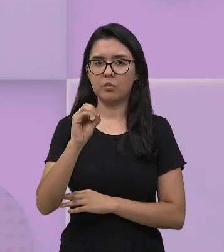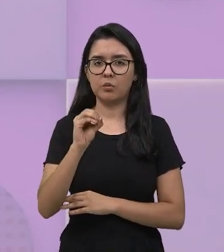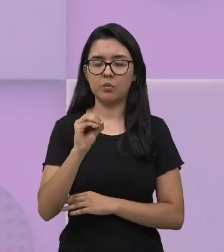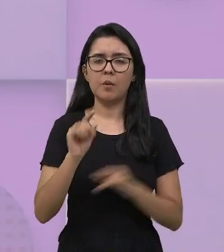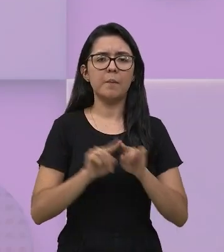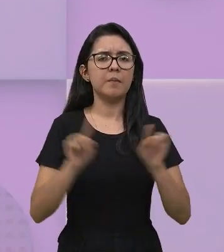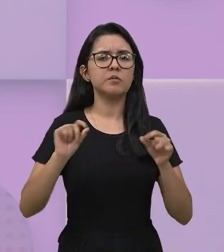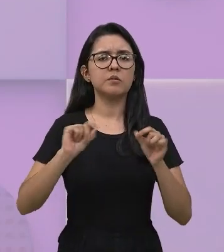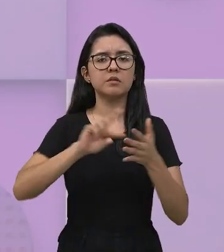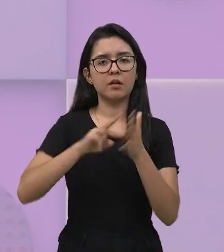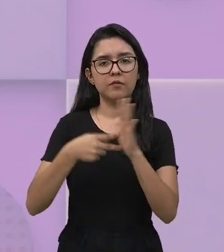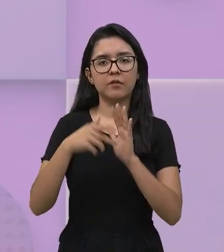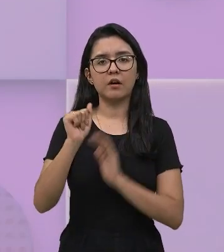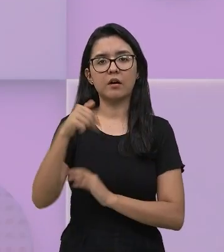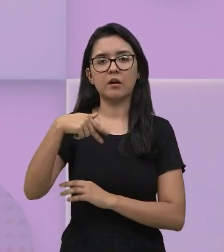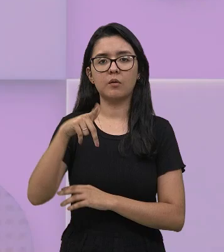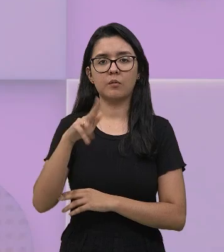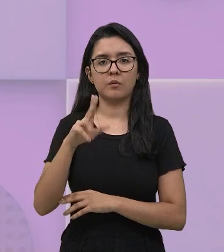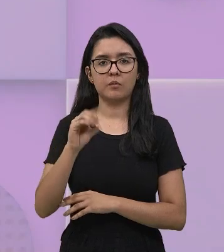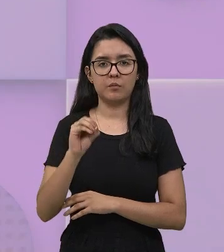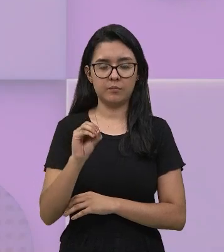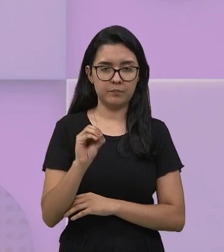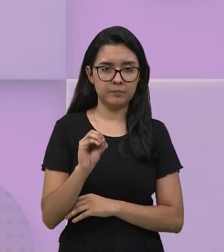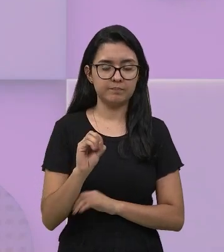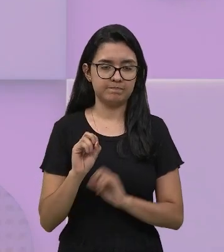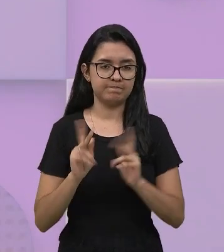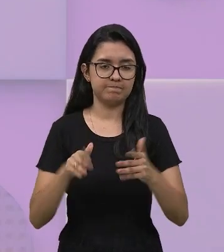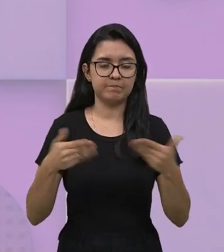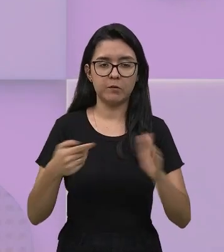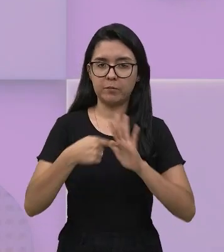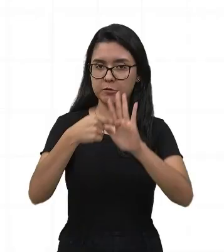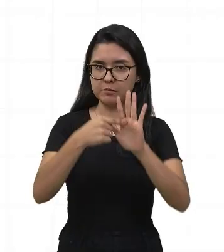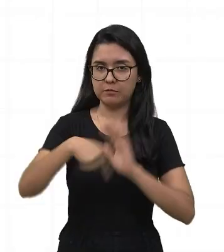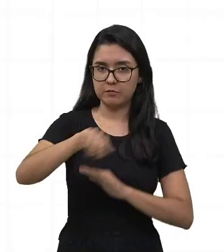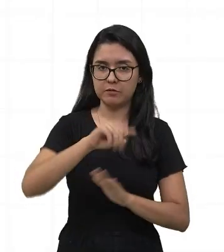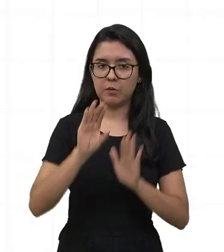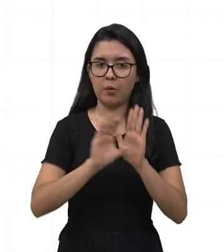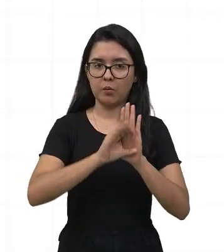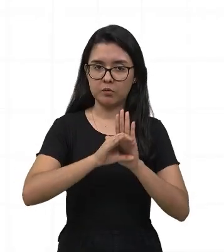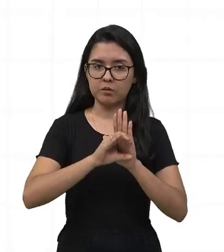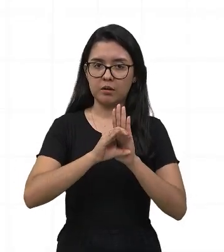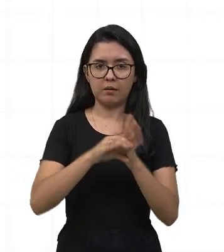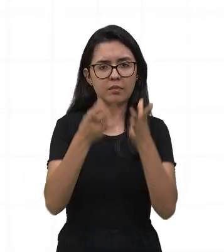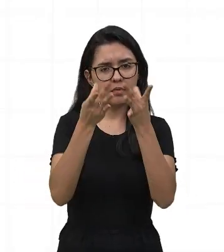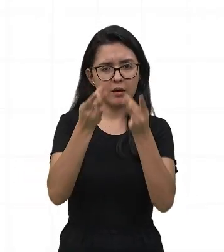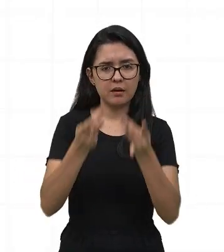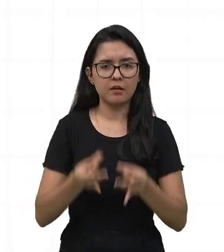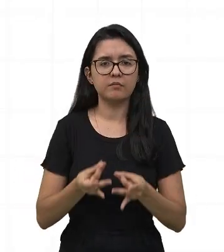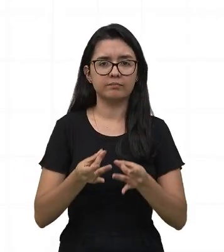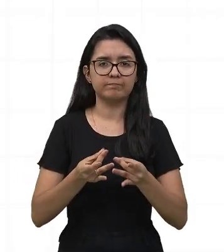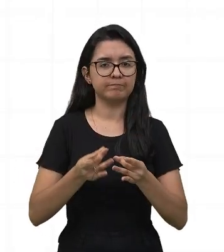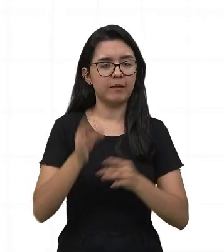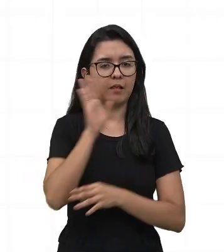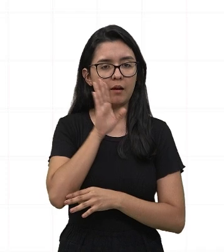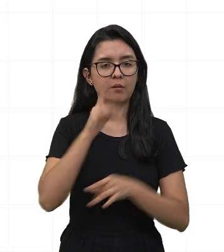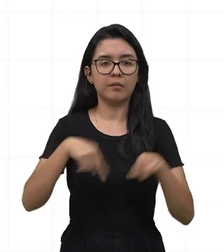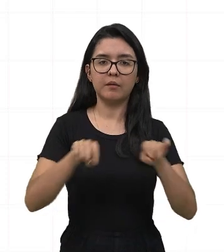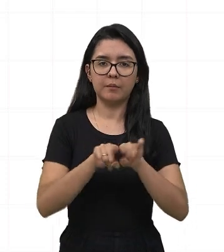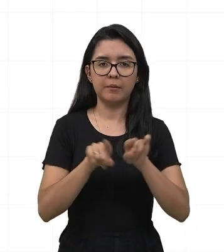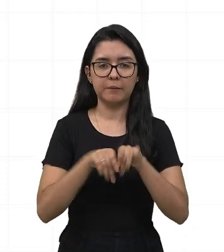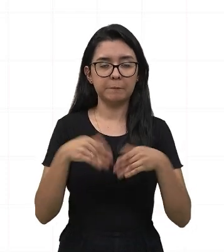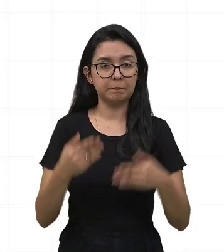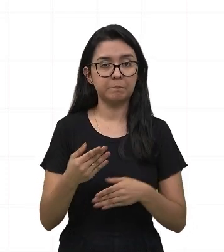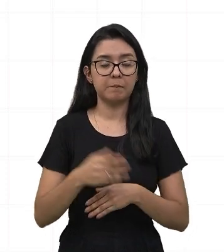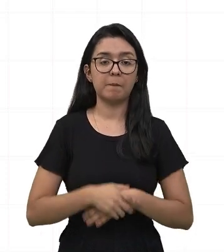né? O que é um ângulo? Pessoal, eu vou trazer para você aqui de uma maneira bem intuitiva, bem legal. Tudo bem? E